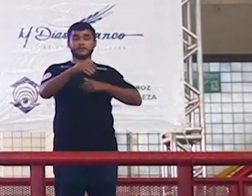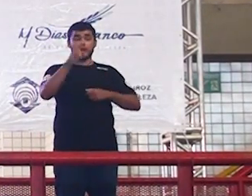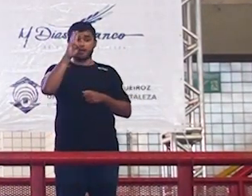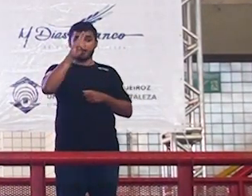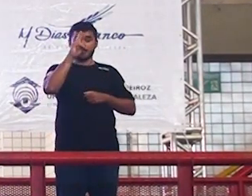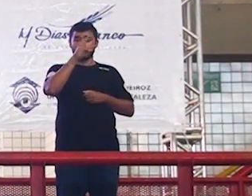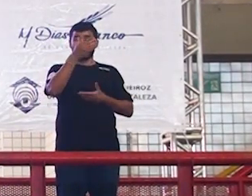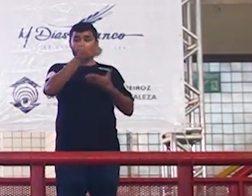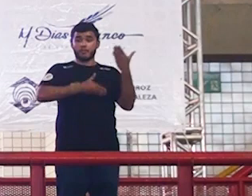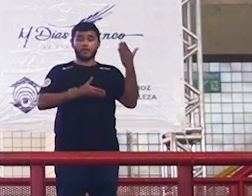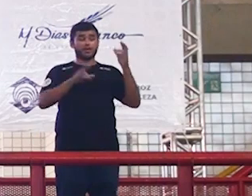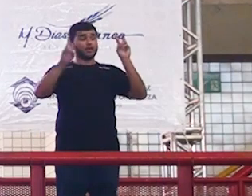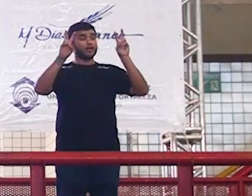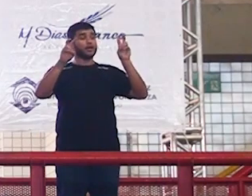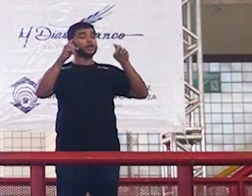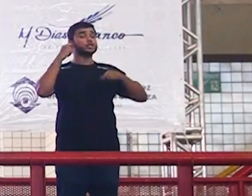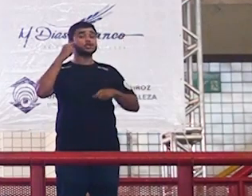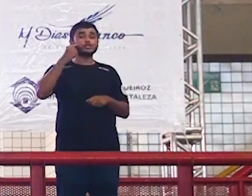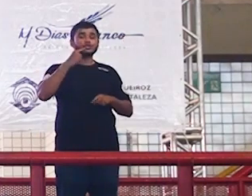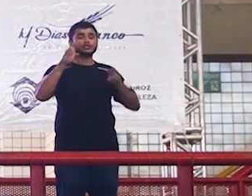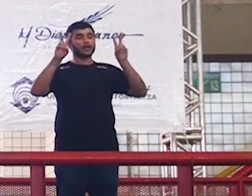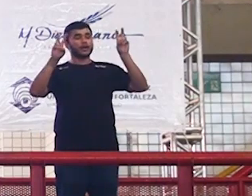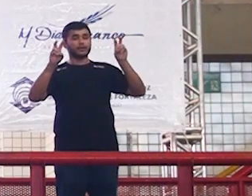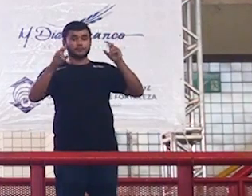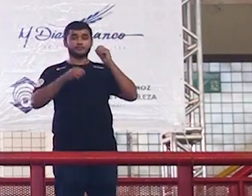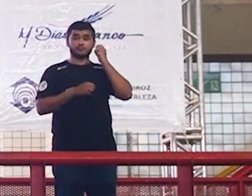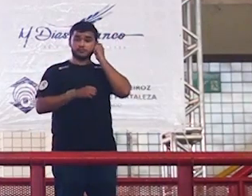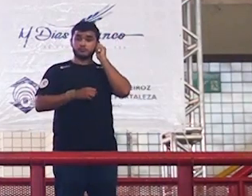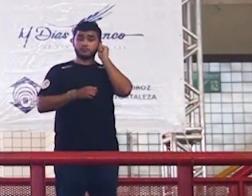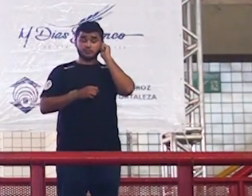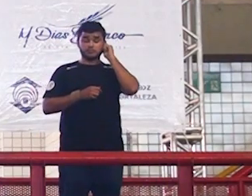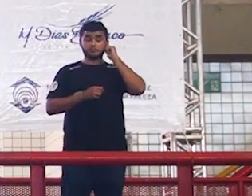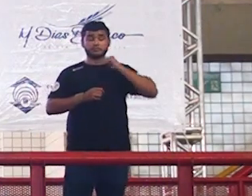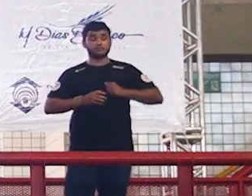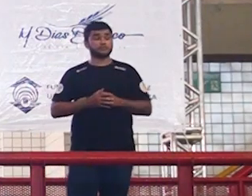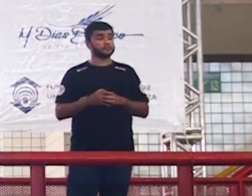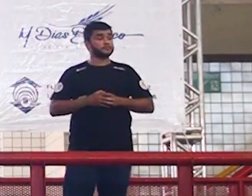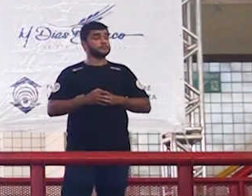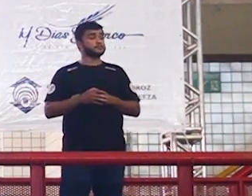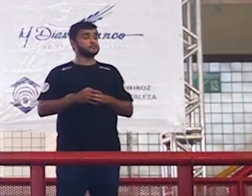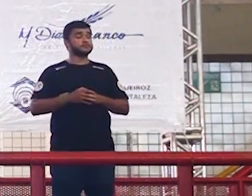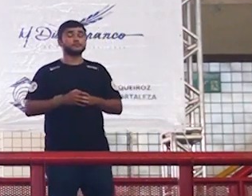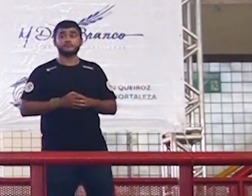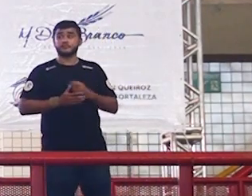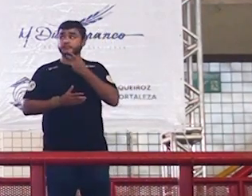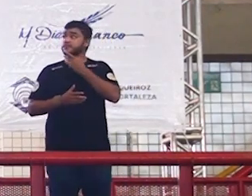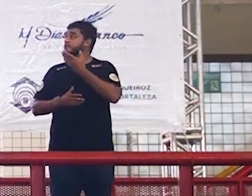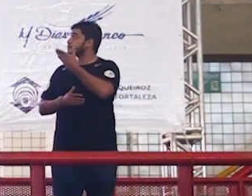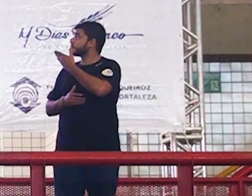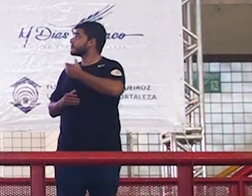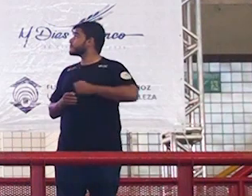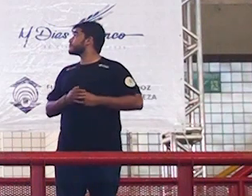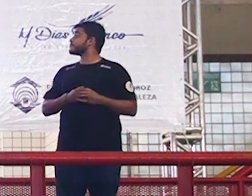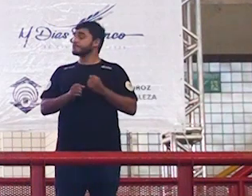surdos, eu não duvido mais de nada. Certo? Olha o que eles cobraram em